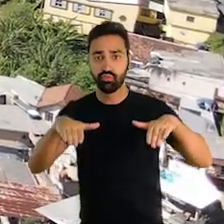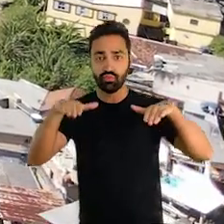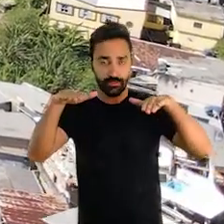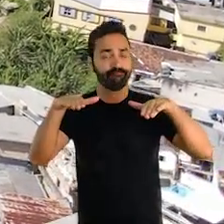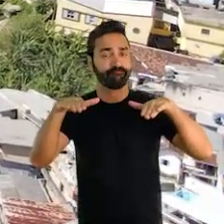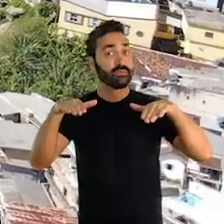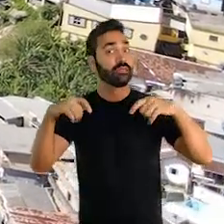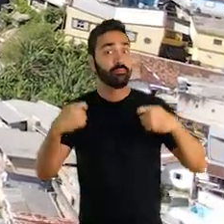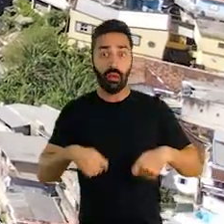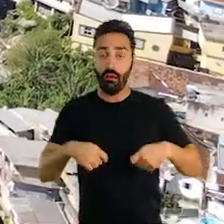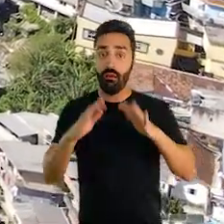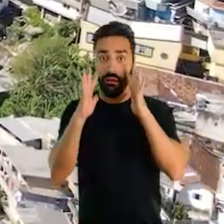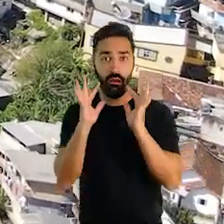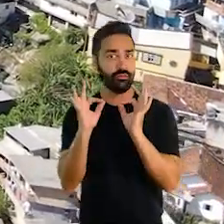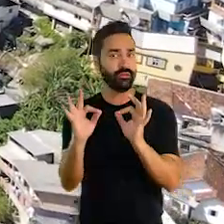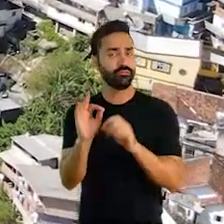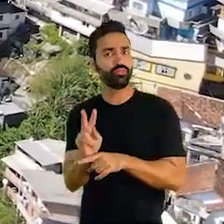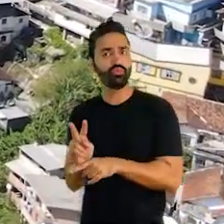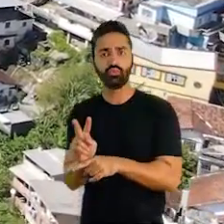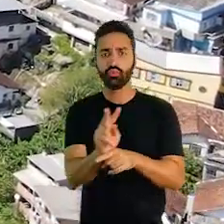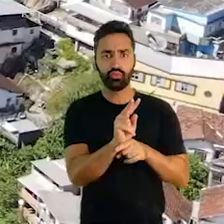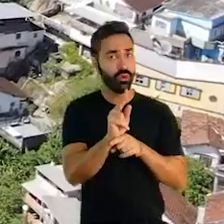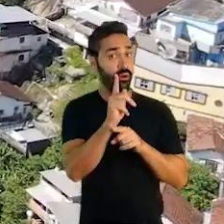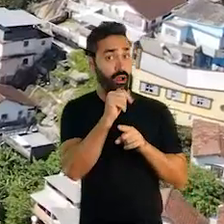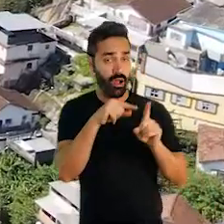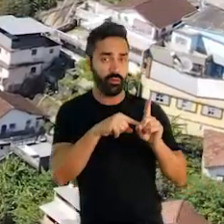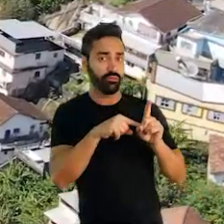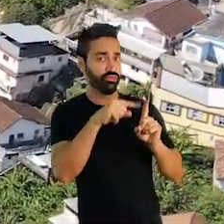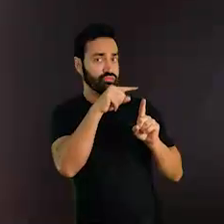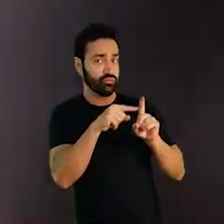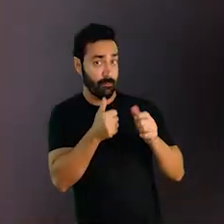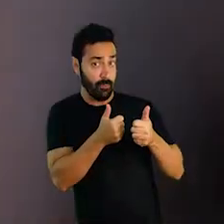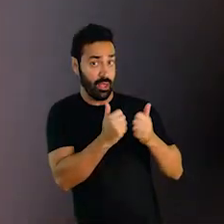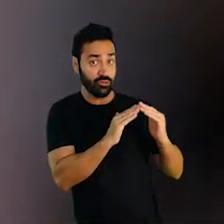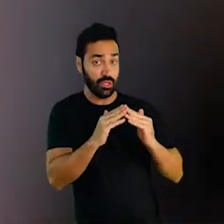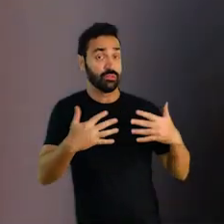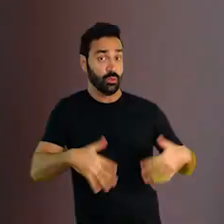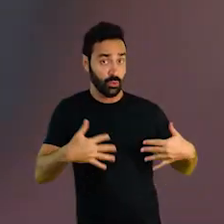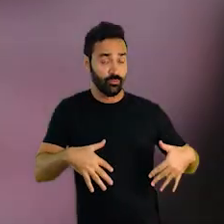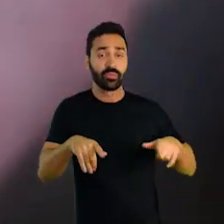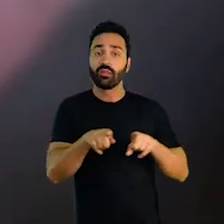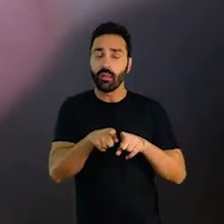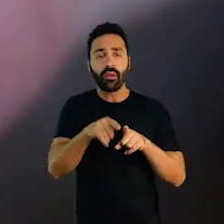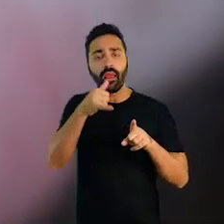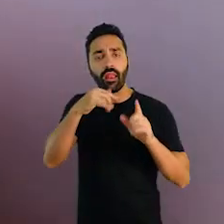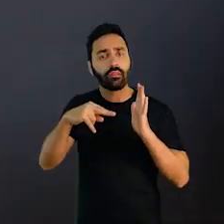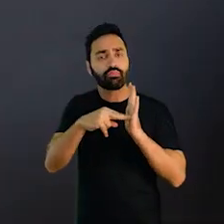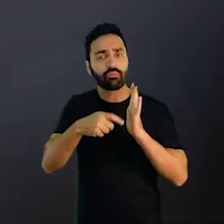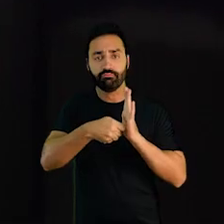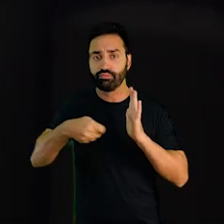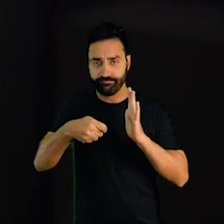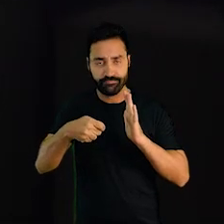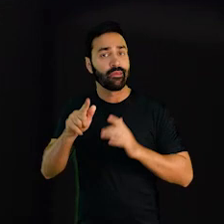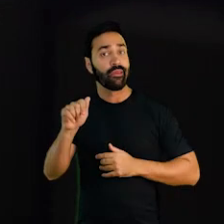inundações e enxurrada, ficar bastante atento, ficar monitorando o nível da água próximo da sua residência e desligar aparelhos